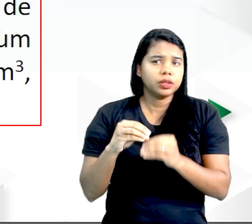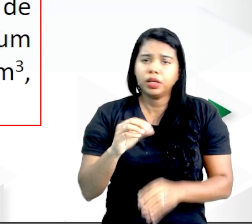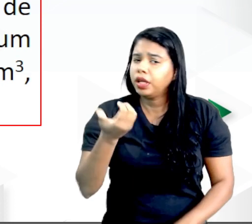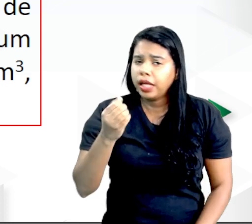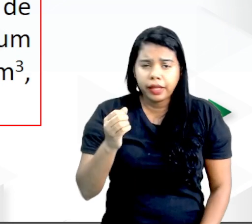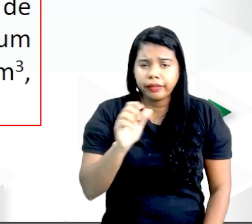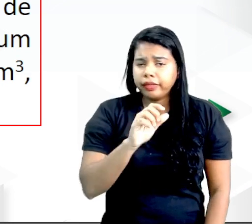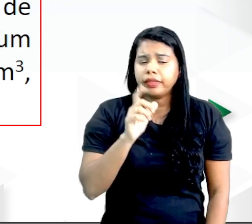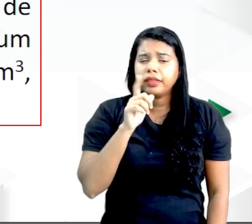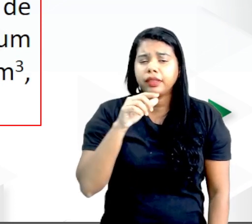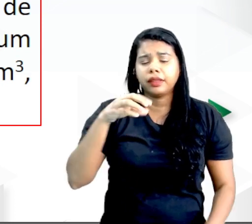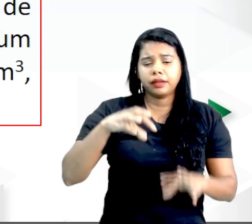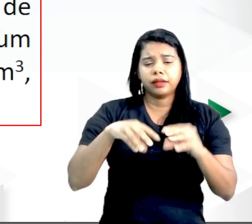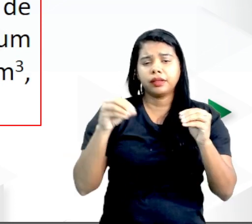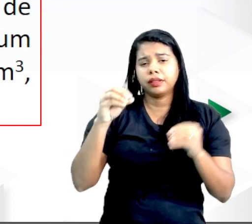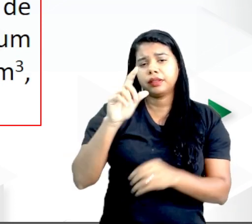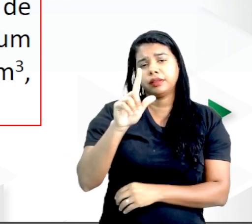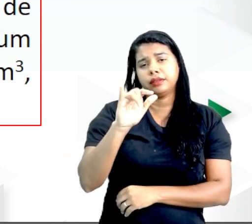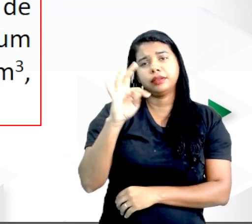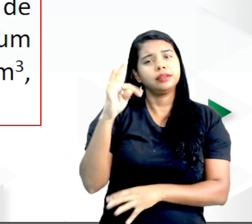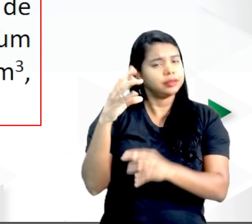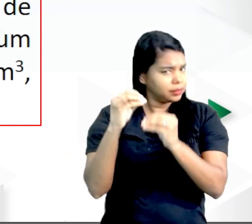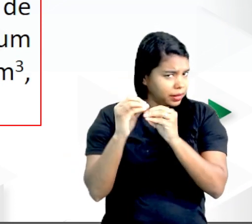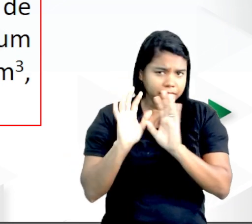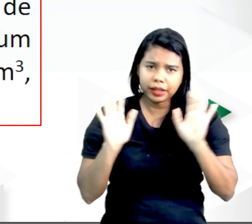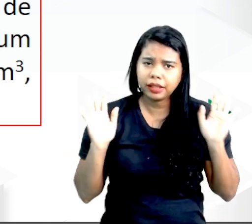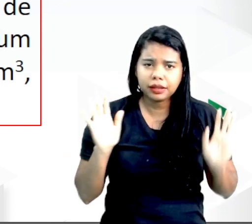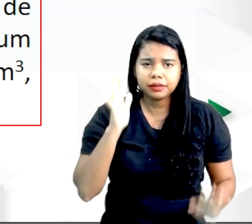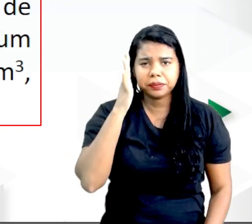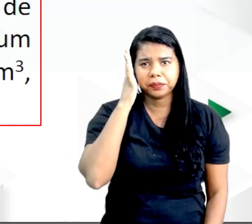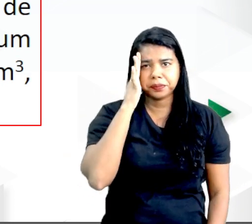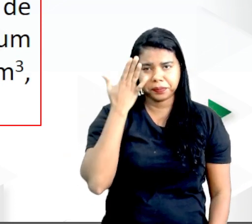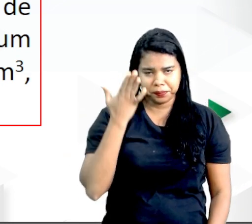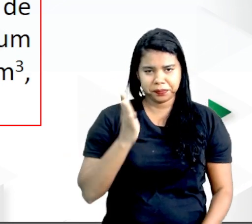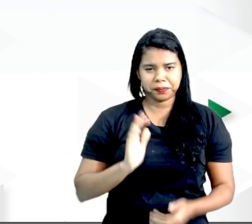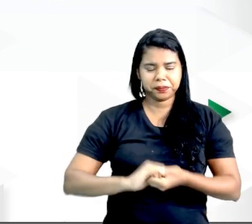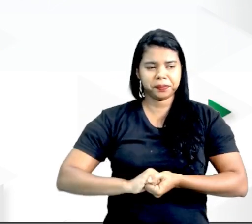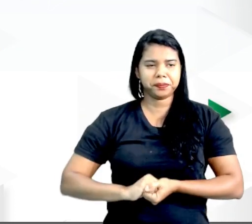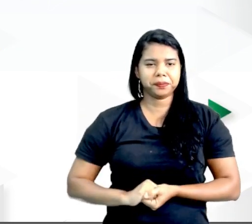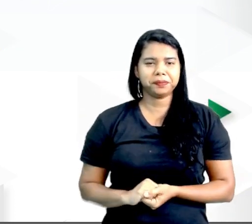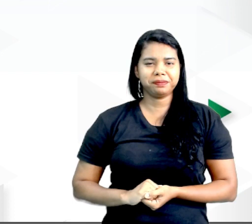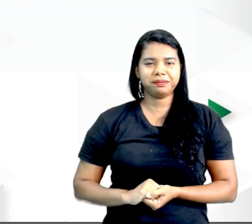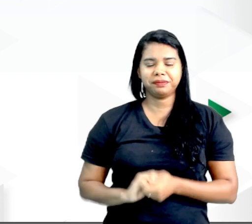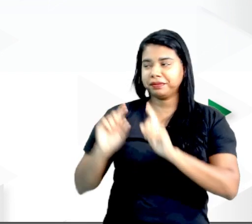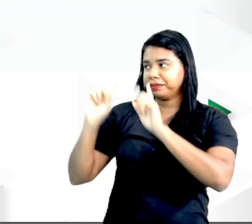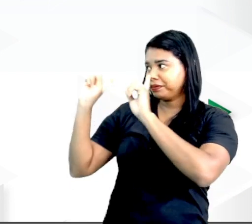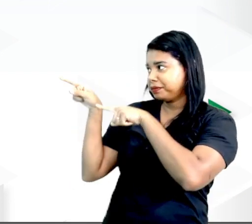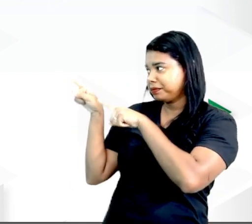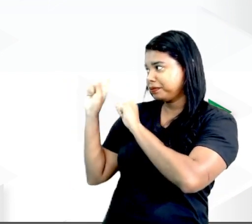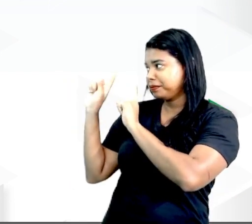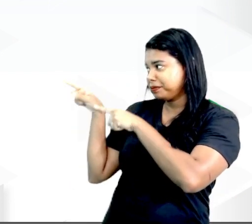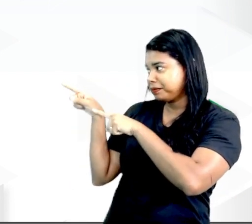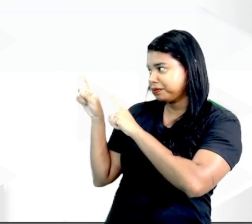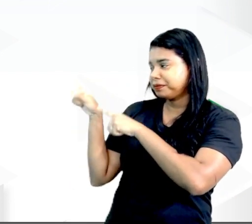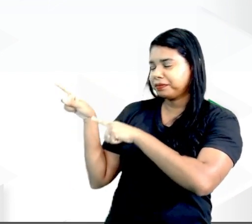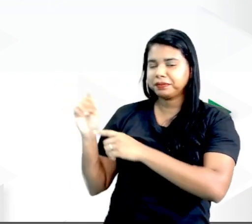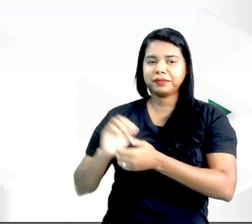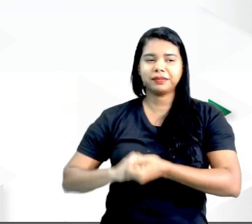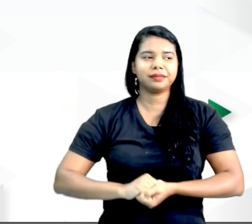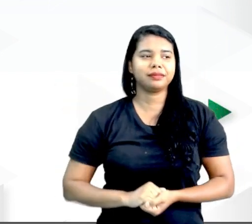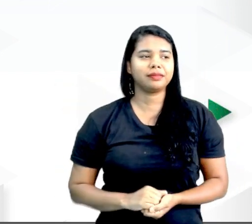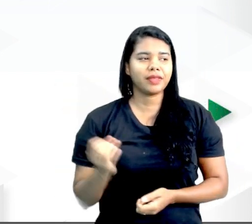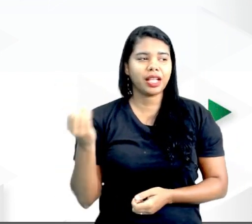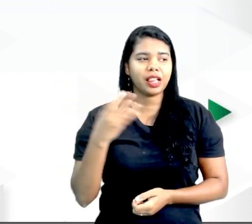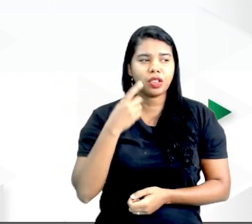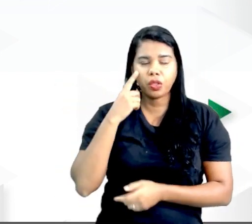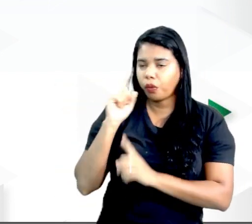10 litros. É muito detalhe. 10 litros ou 10 quilos, fechou? Vamos lá então, esse aí, ó, um salamim novinho,